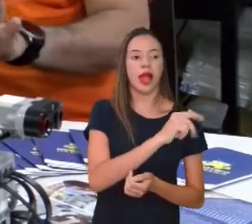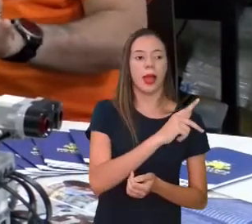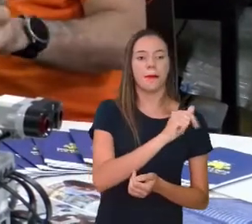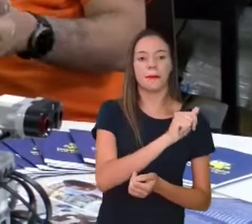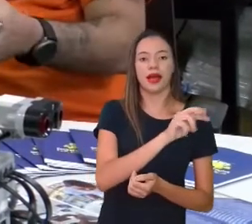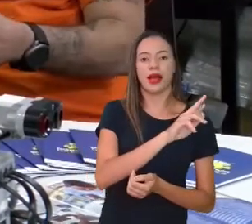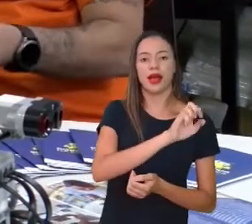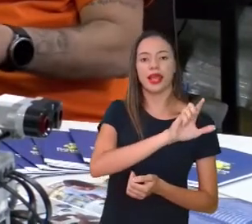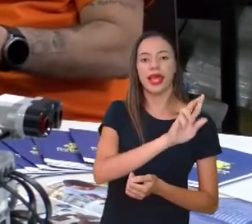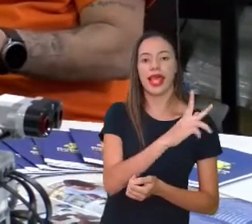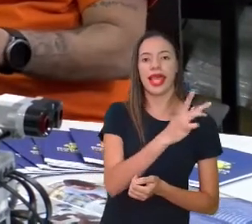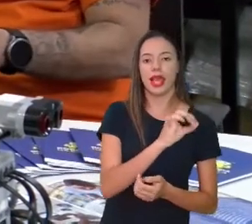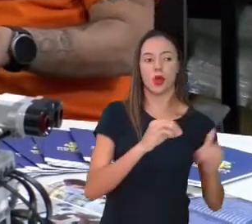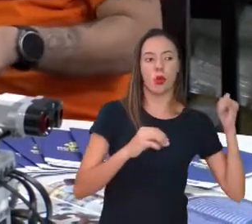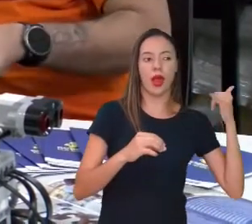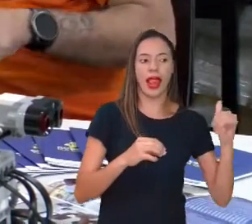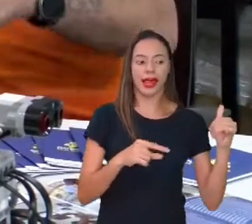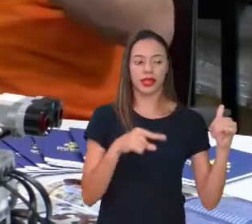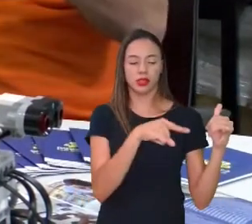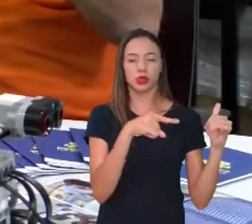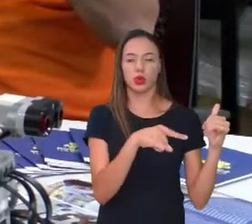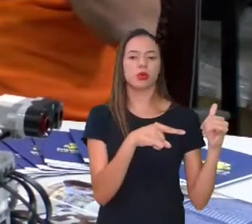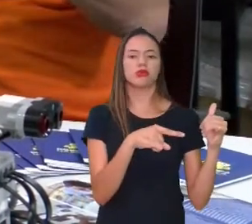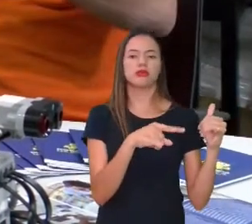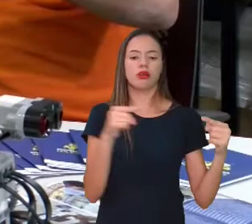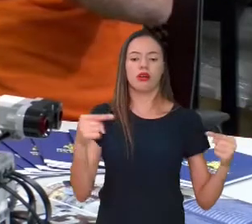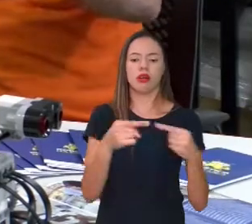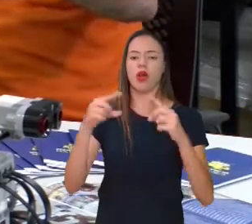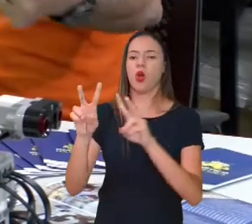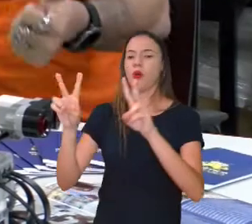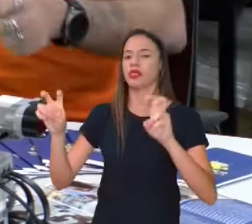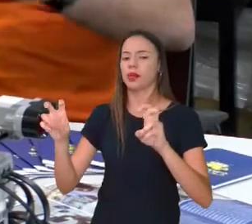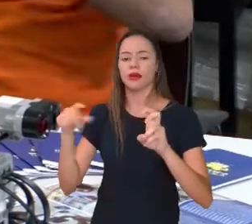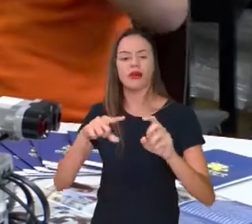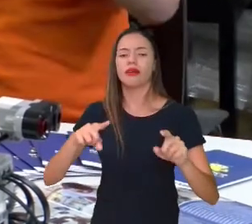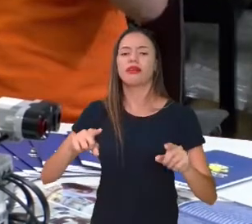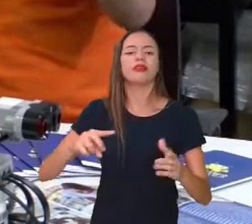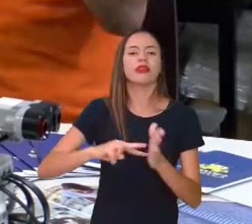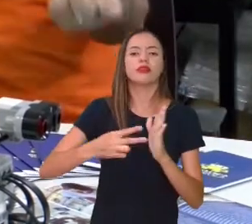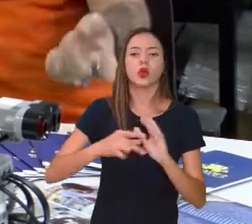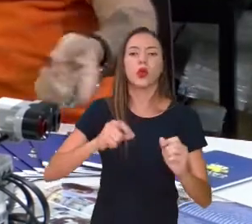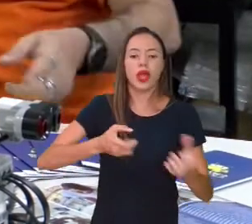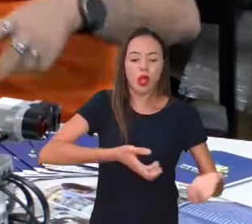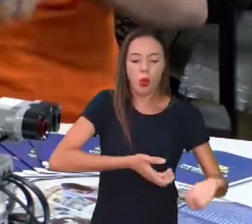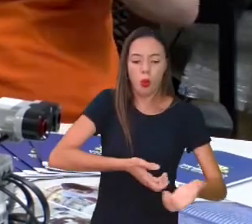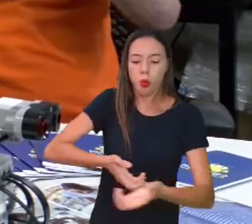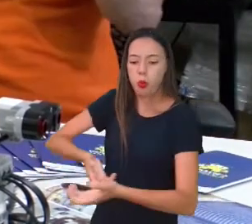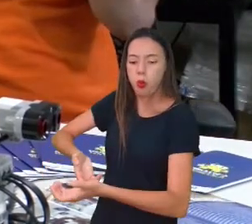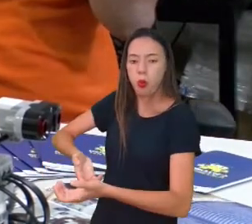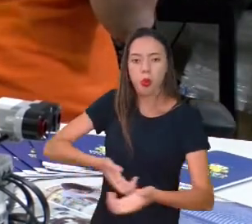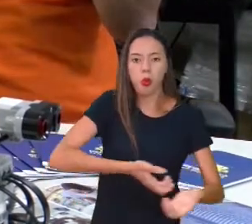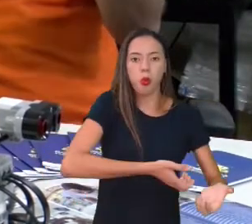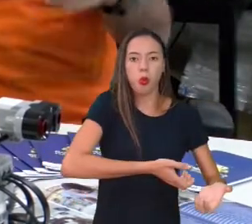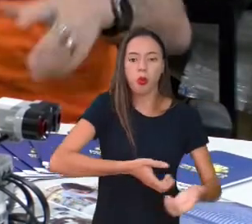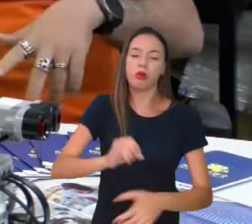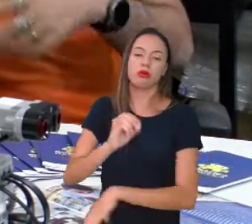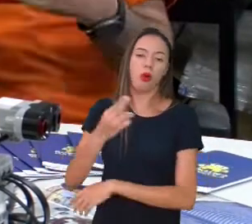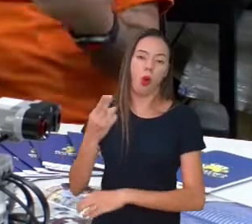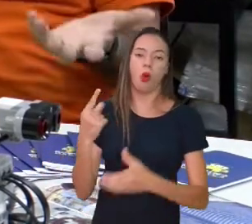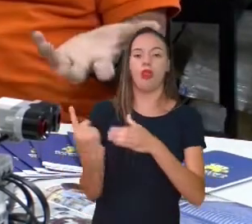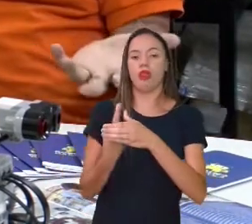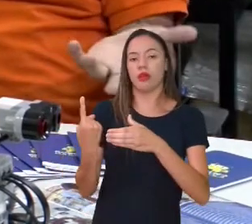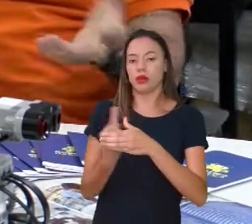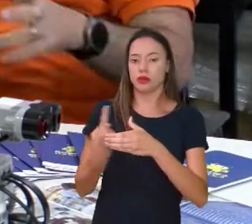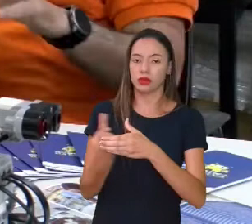elétrico, né, de acordo com esse tema, a gente está falando muitas vezes de um aspirador de pó, sim, de um liquidificador, né? E